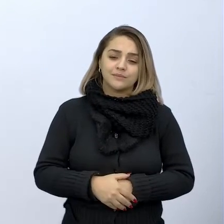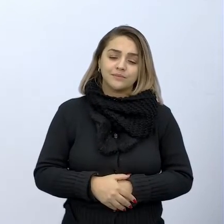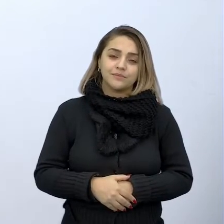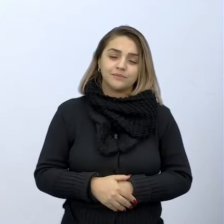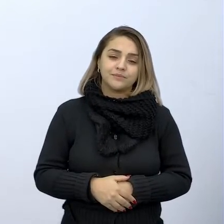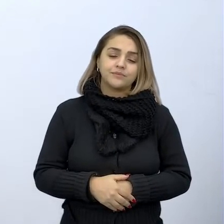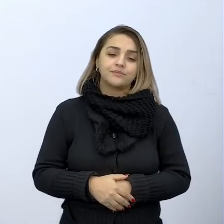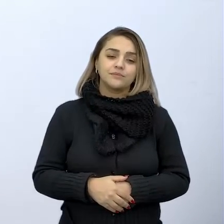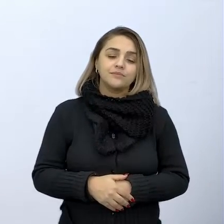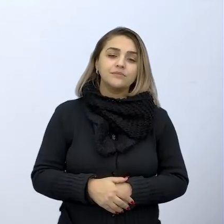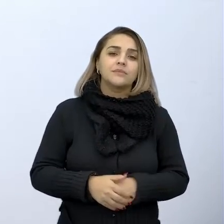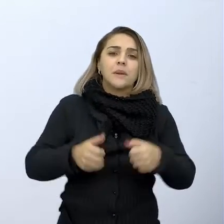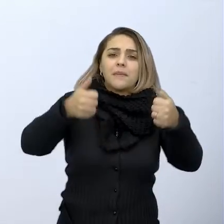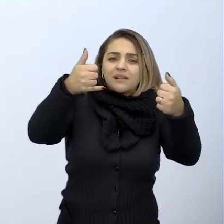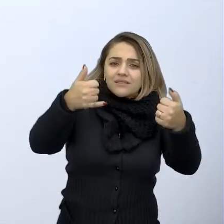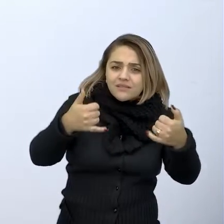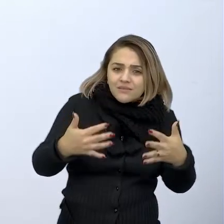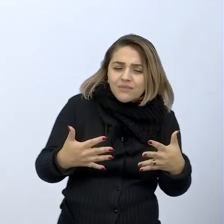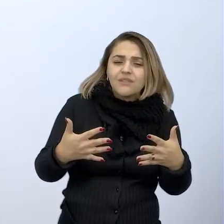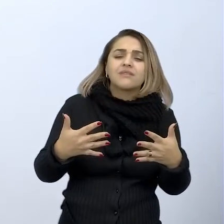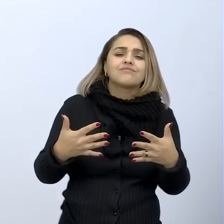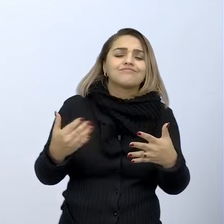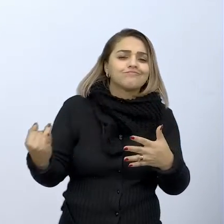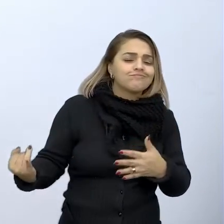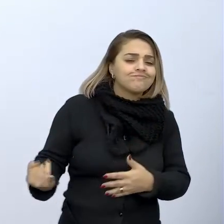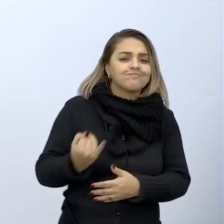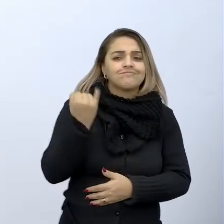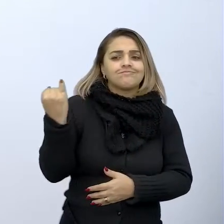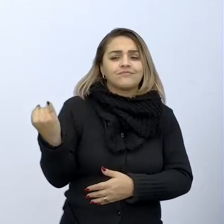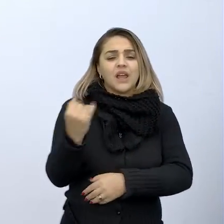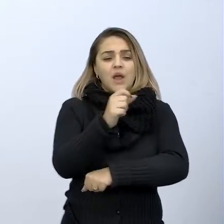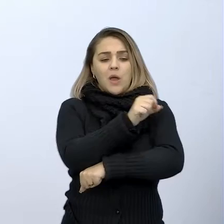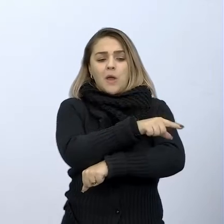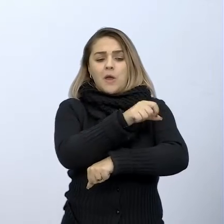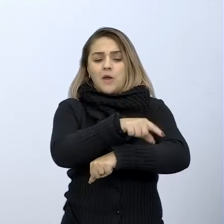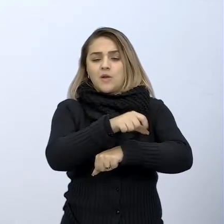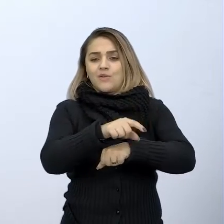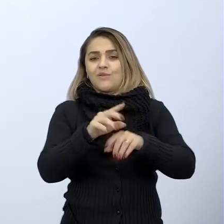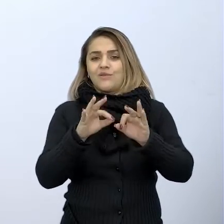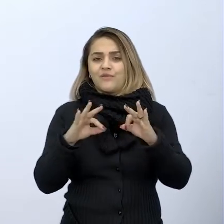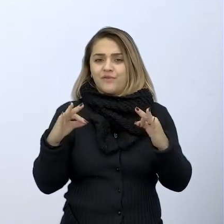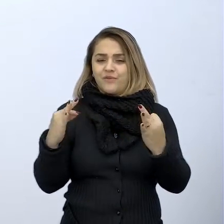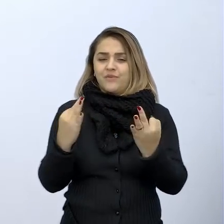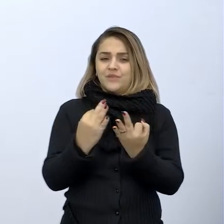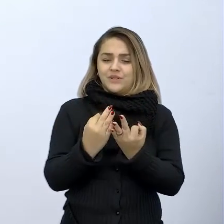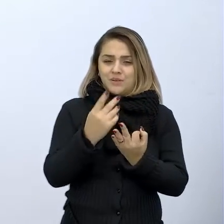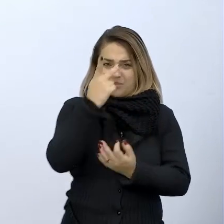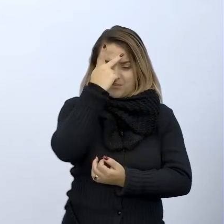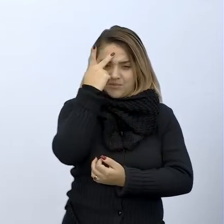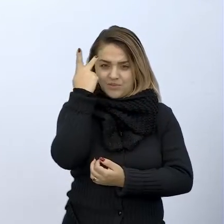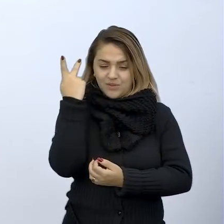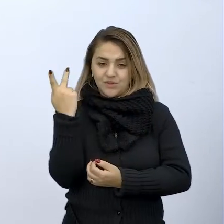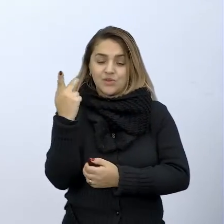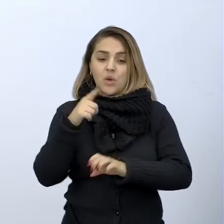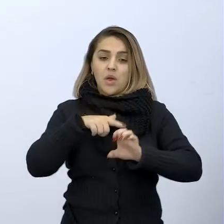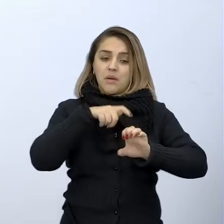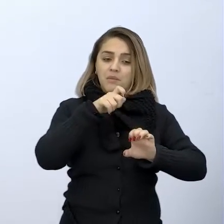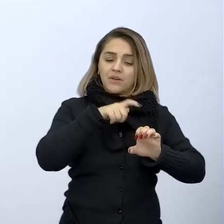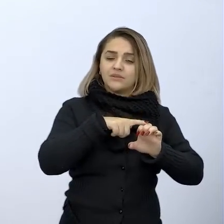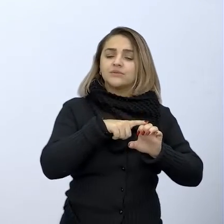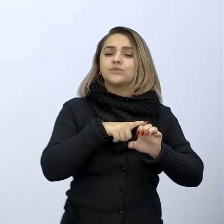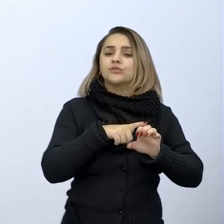ratificar a supra-importância da agricultura familiar, do pequeno agricultor com